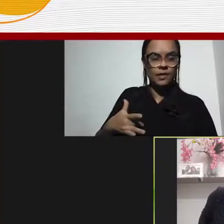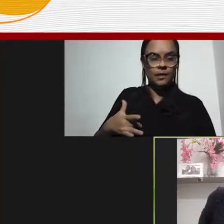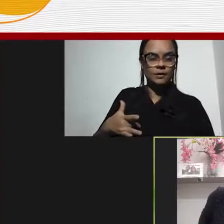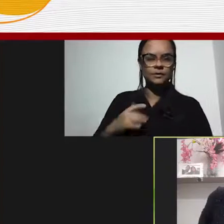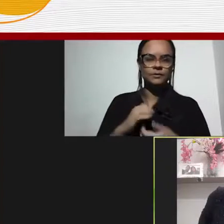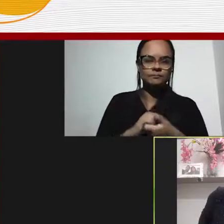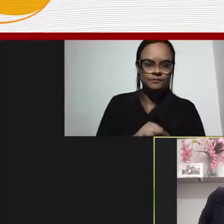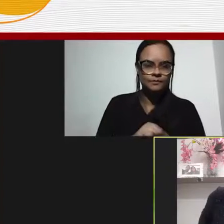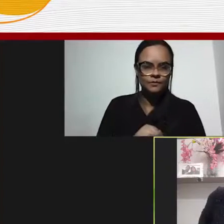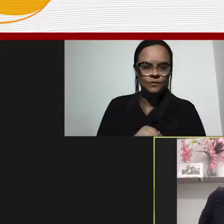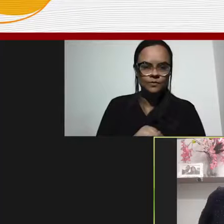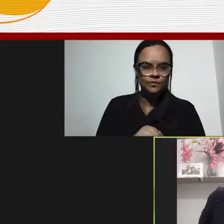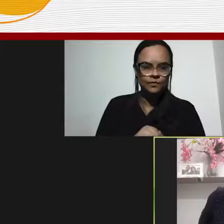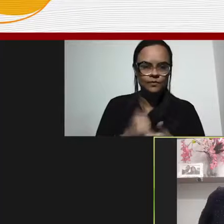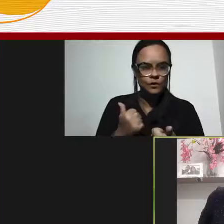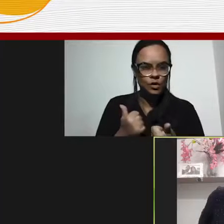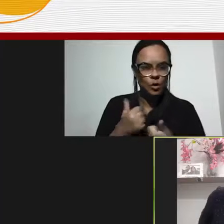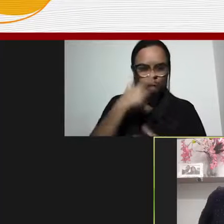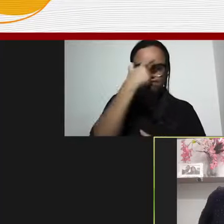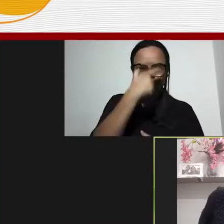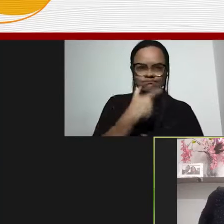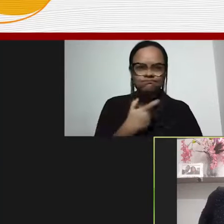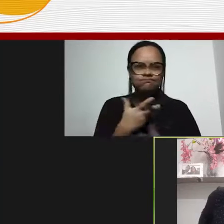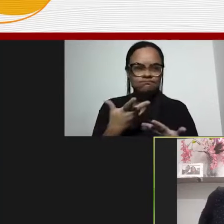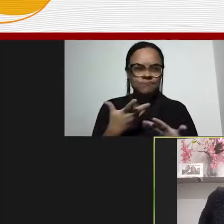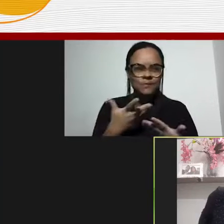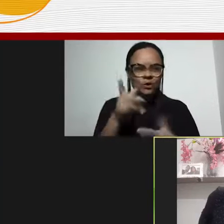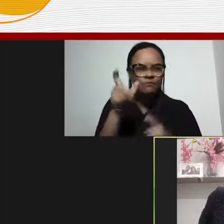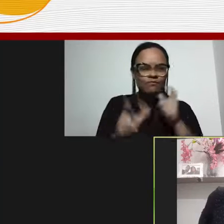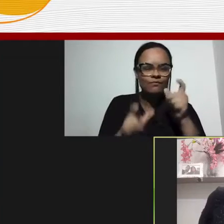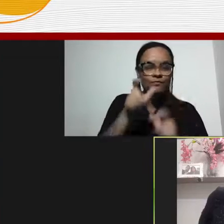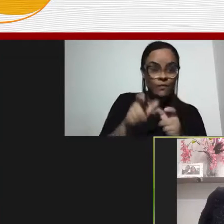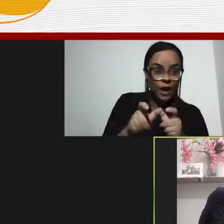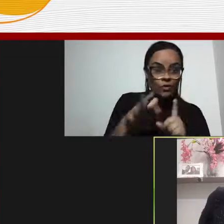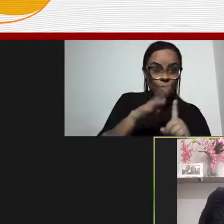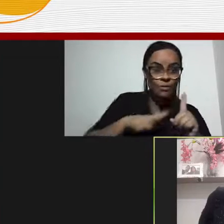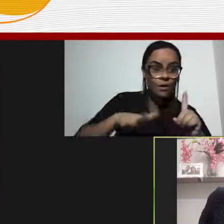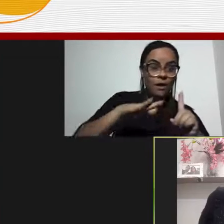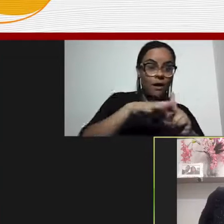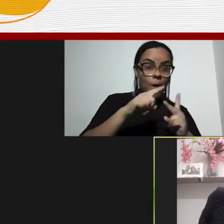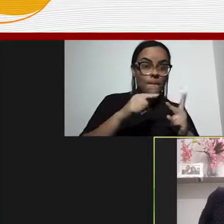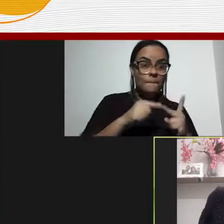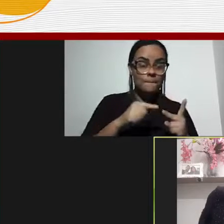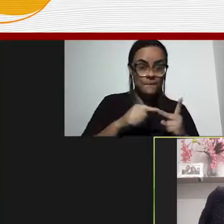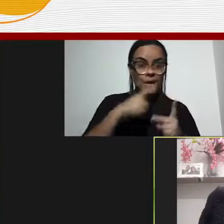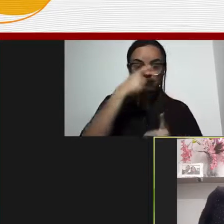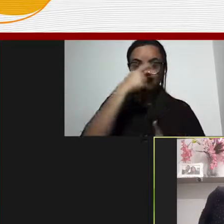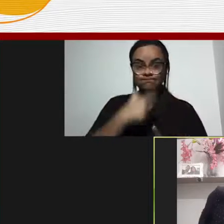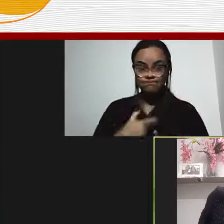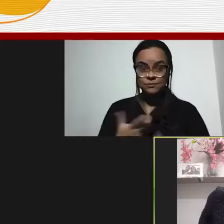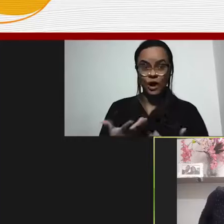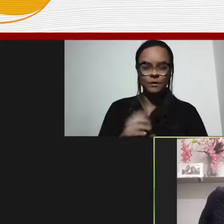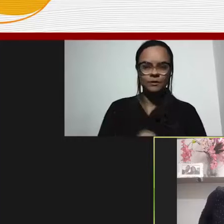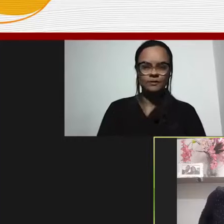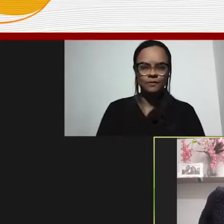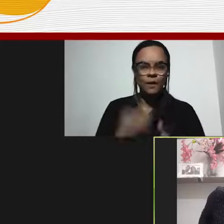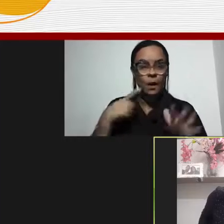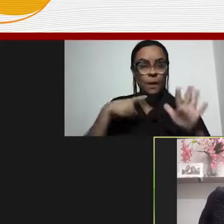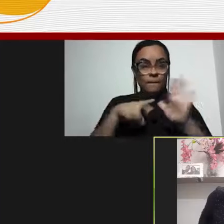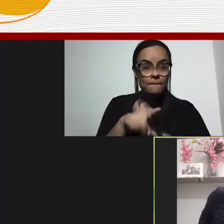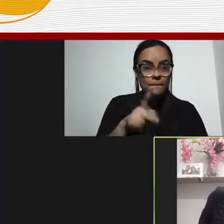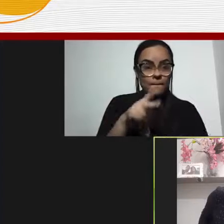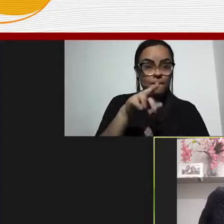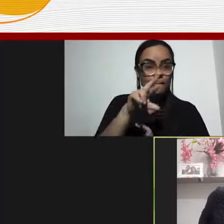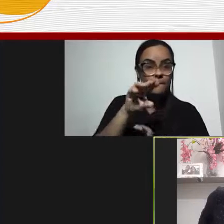a requalificação do indivíduo, não apenas para com a sociedade, mas para com ele mesmo. Mas eu vou fazer uma pergunta também para o